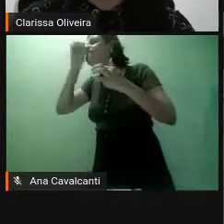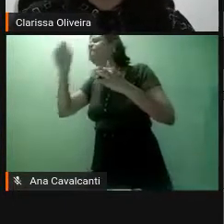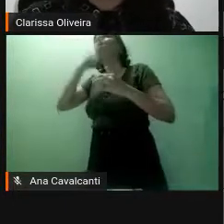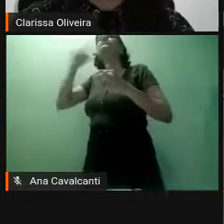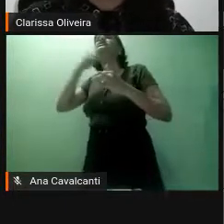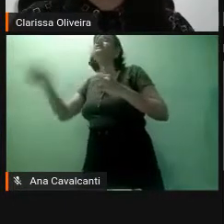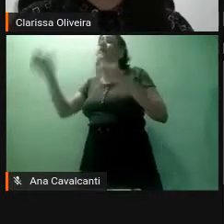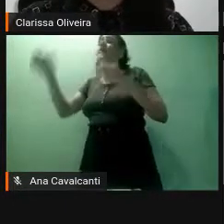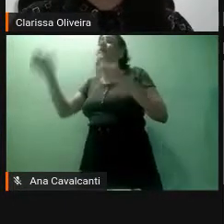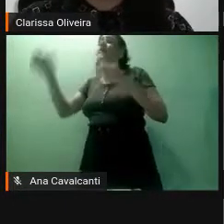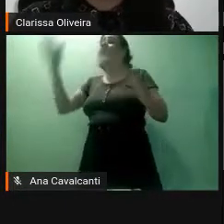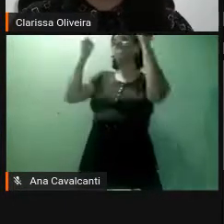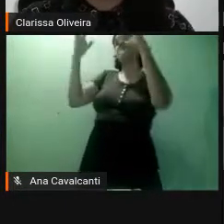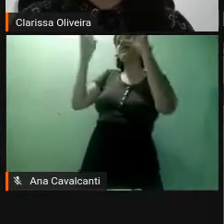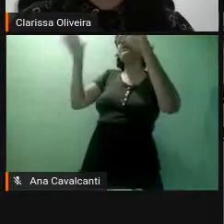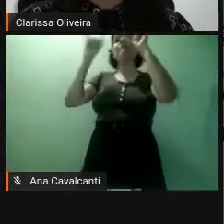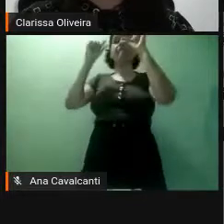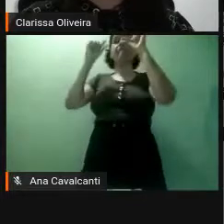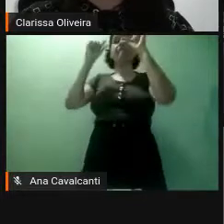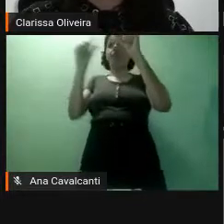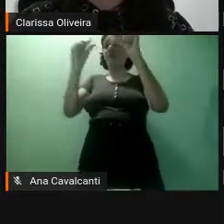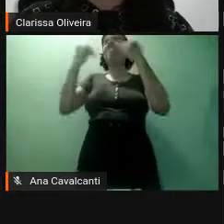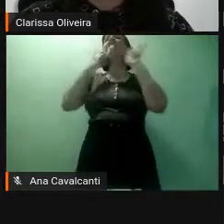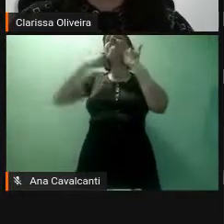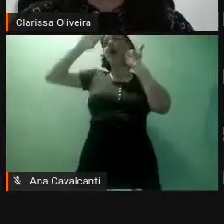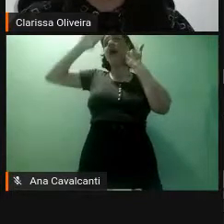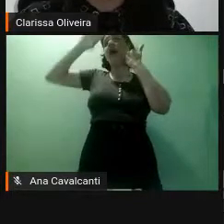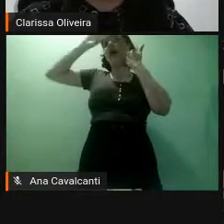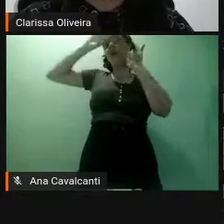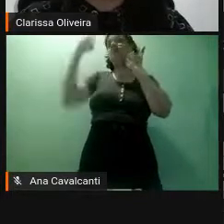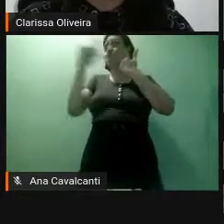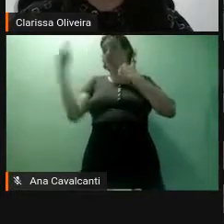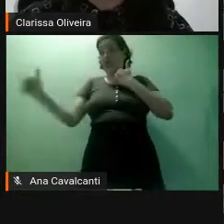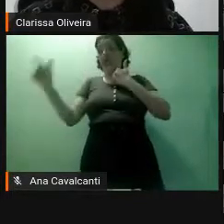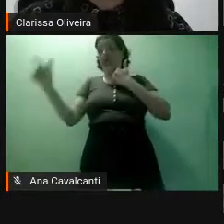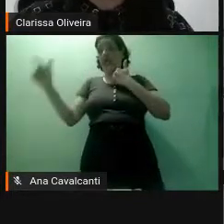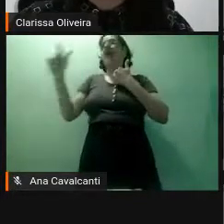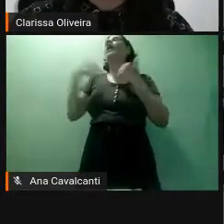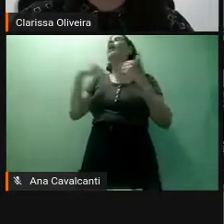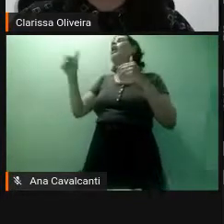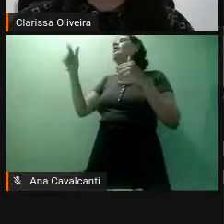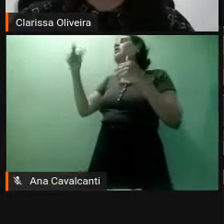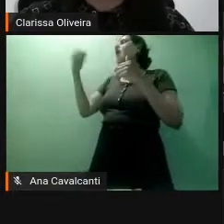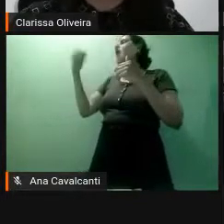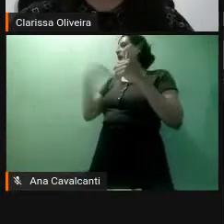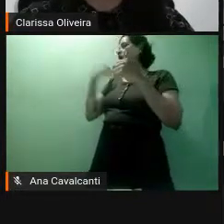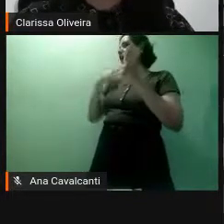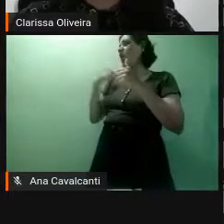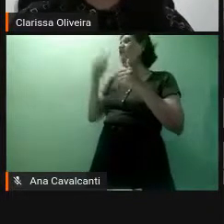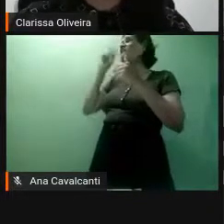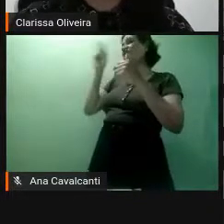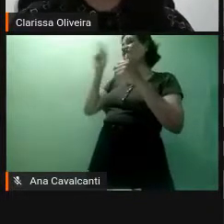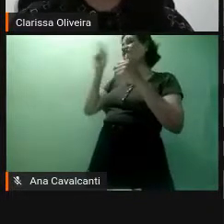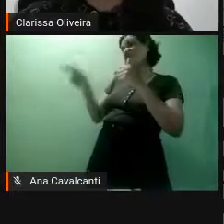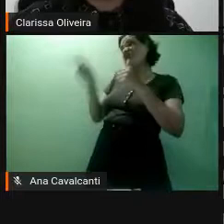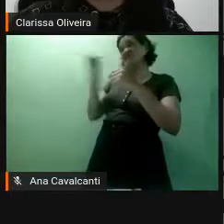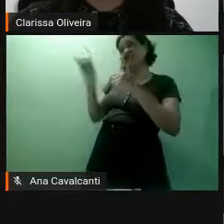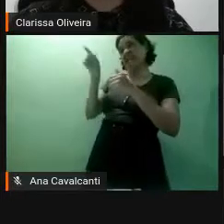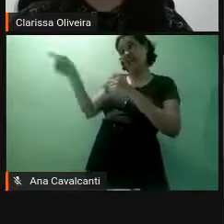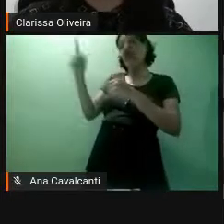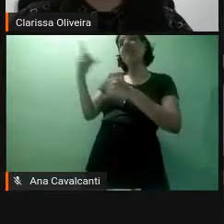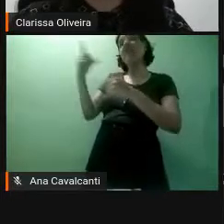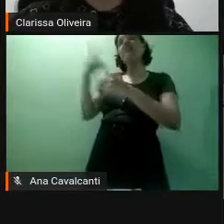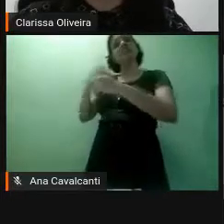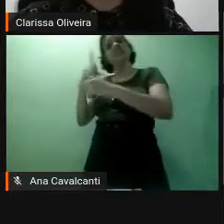cabeça, não chegou nem a ter febre, e quando a gente realizava o teste diagnóstico para Covid-19, essa pessoa estava